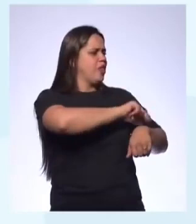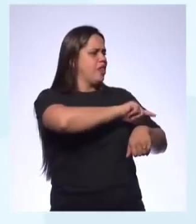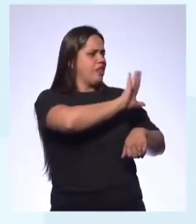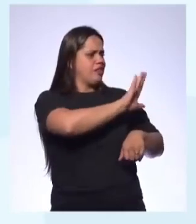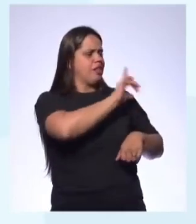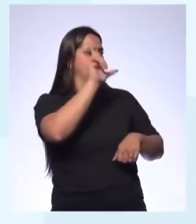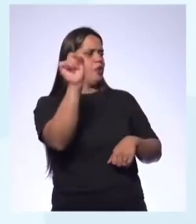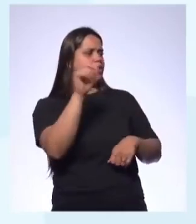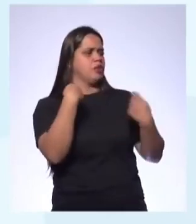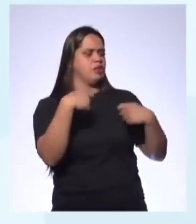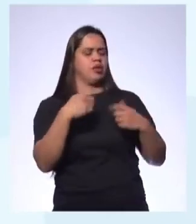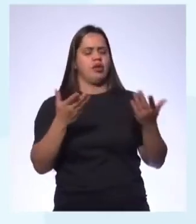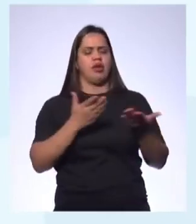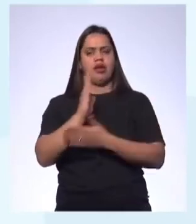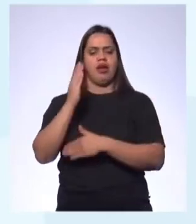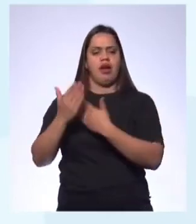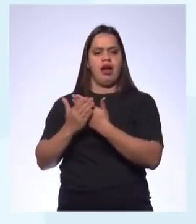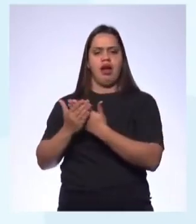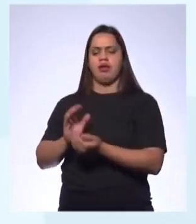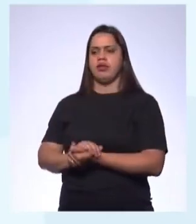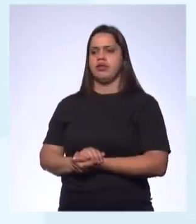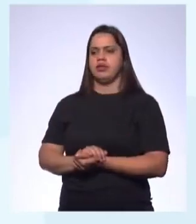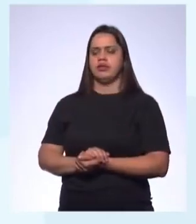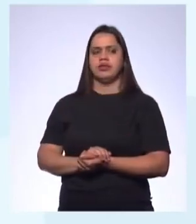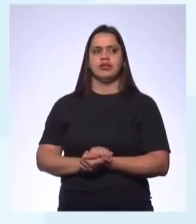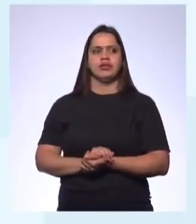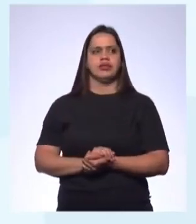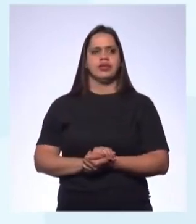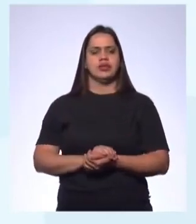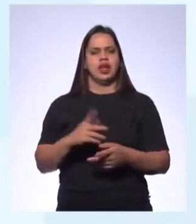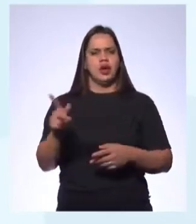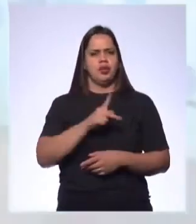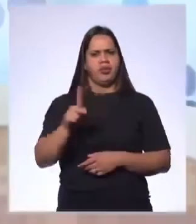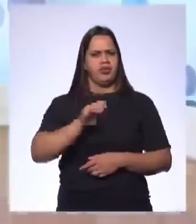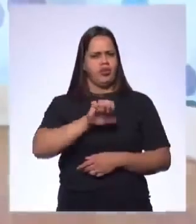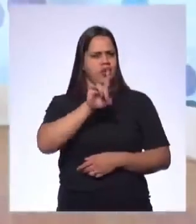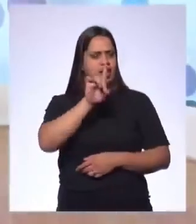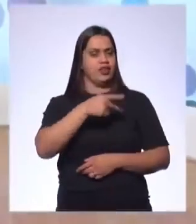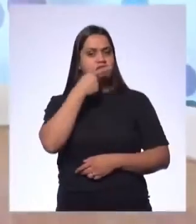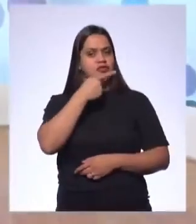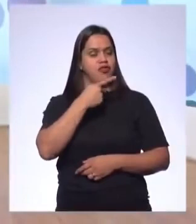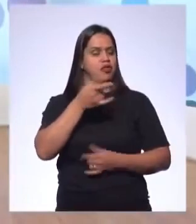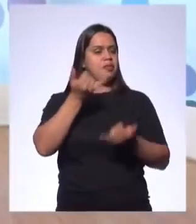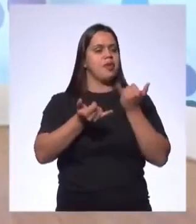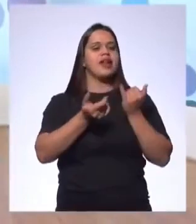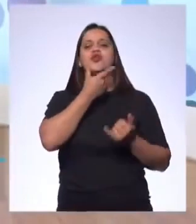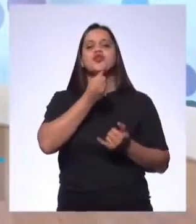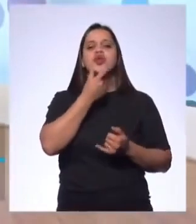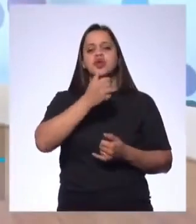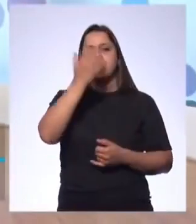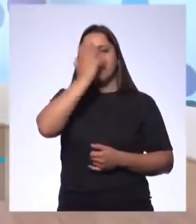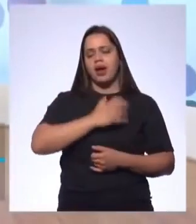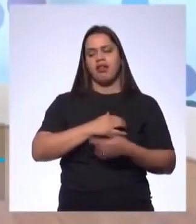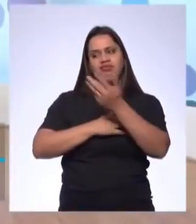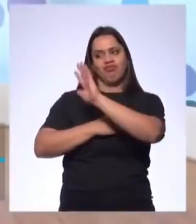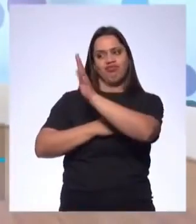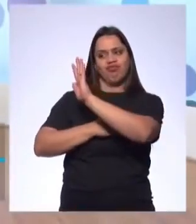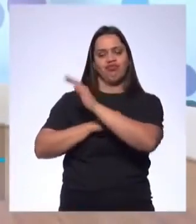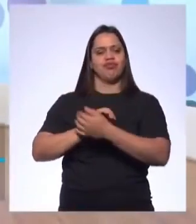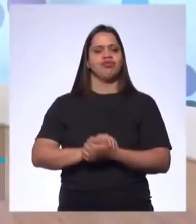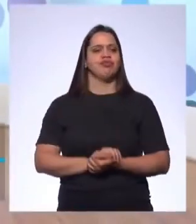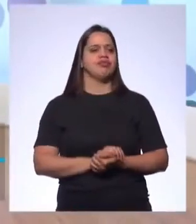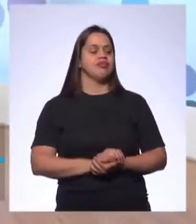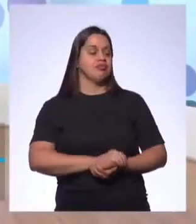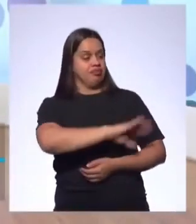tenho que ir embora agora. O professor Ed está falando assim, parece que o menino está bravo. Pai. See you